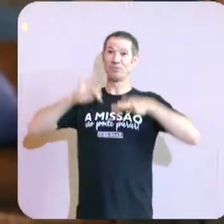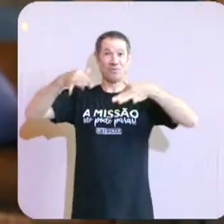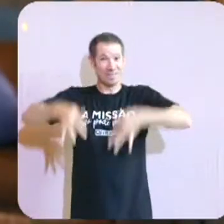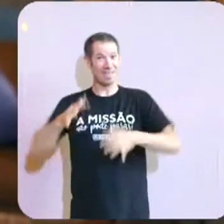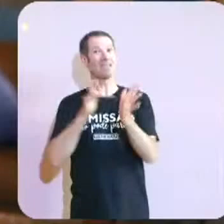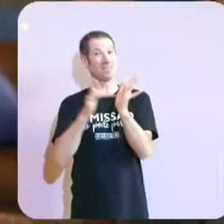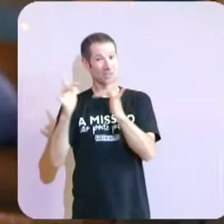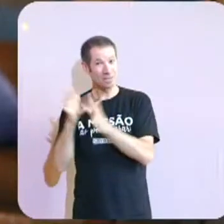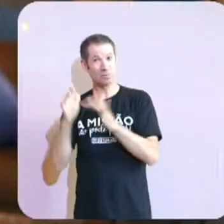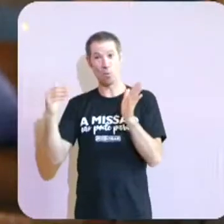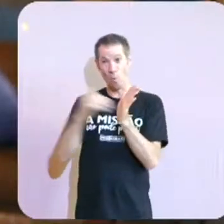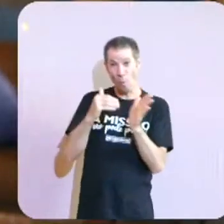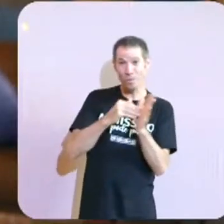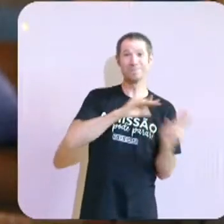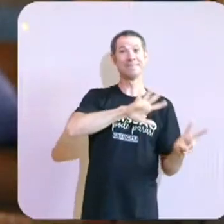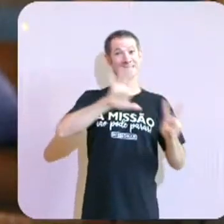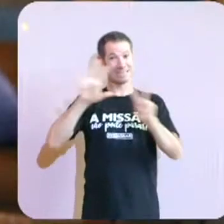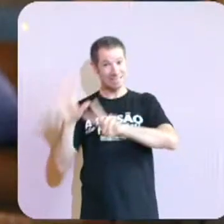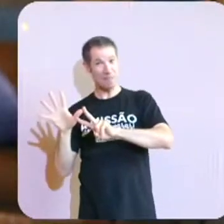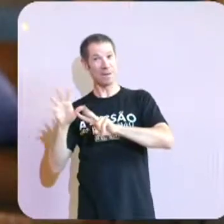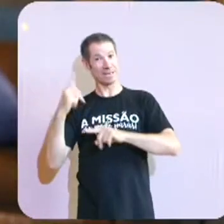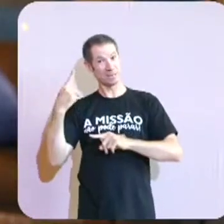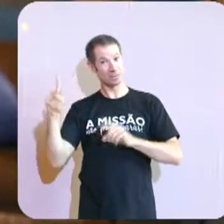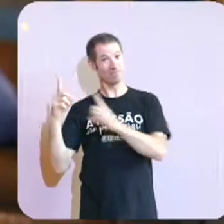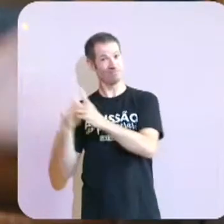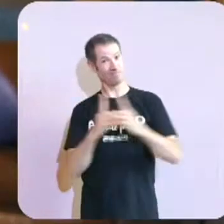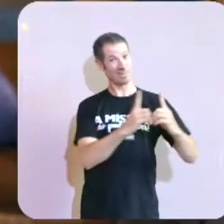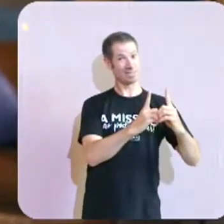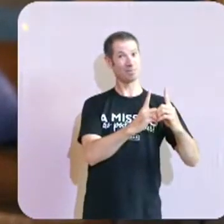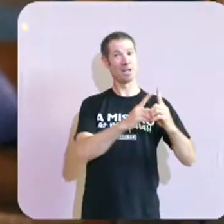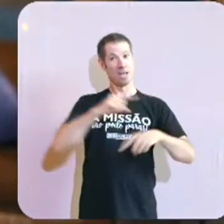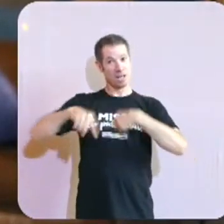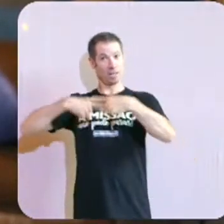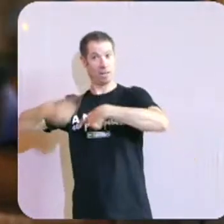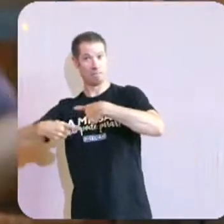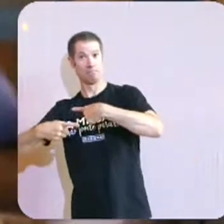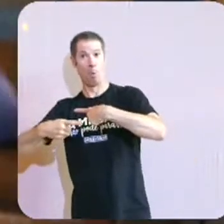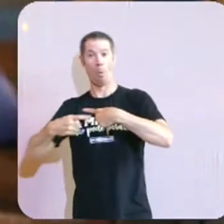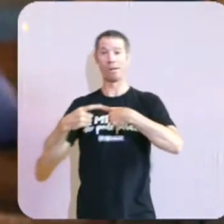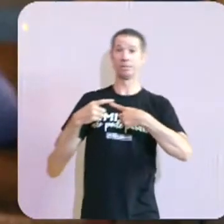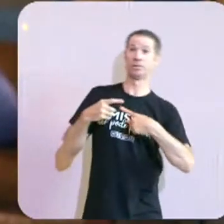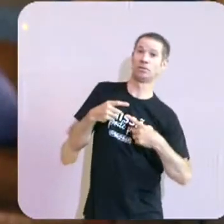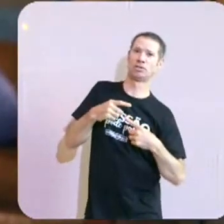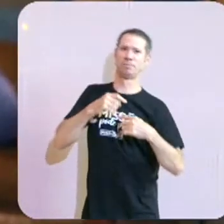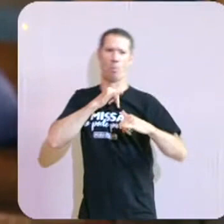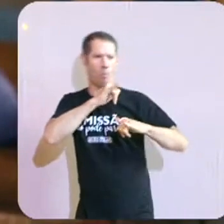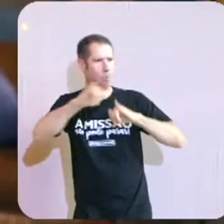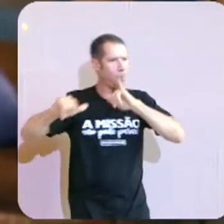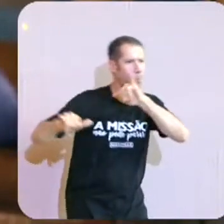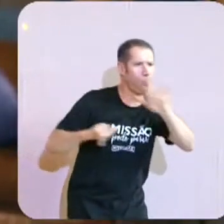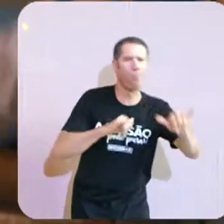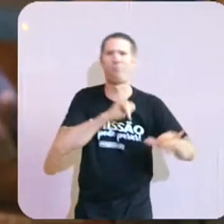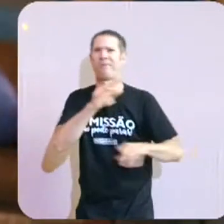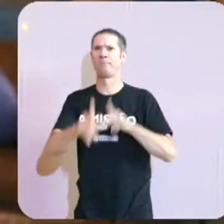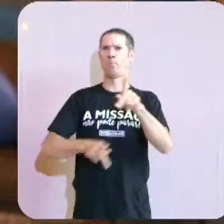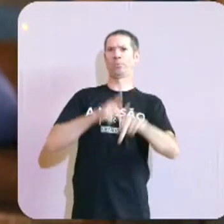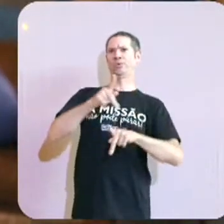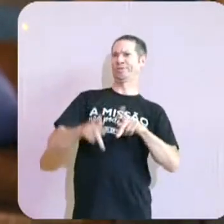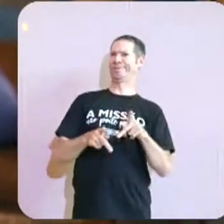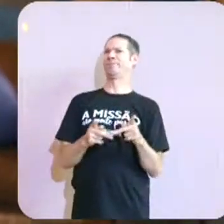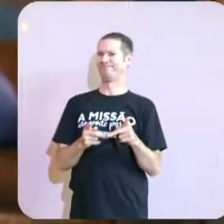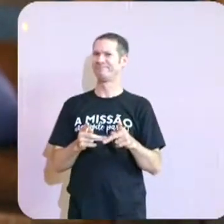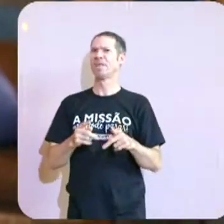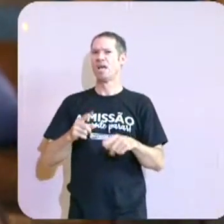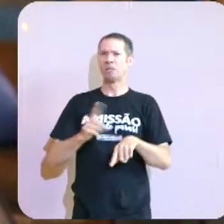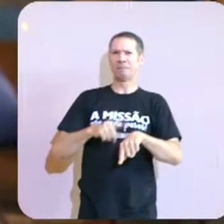de Jesus naquela última semana com os seus discípulos. Depois de ter sido aclamado pela multidão, de limpar o templo